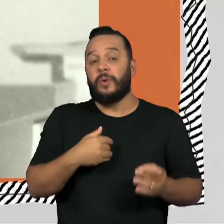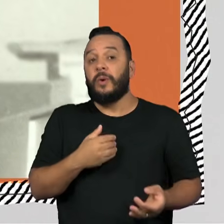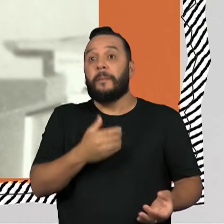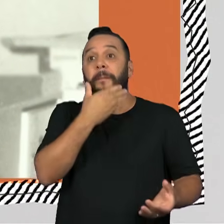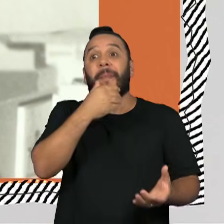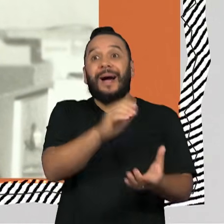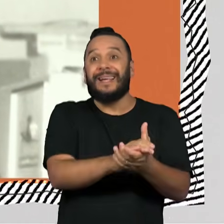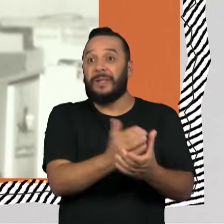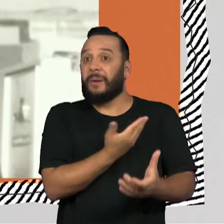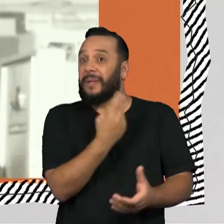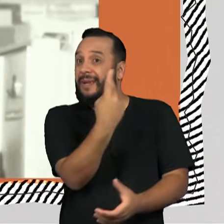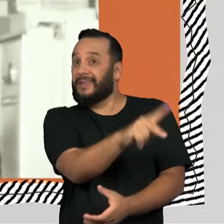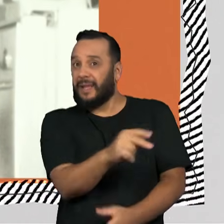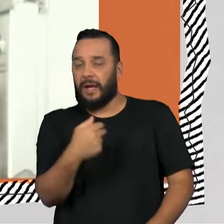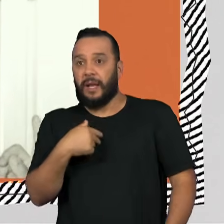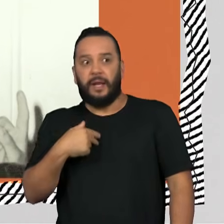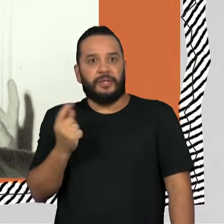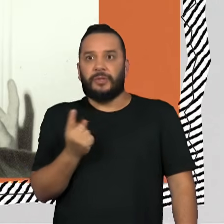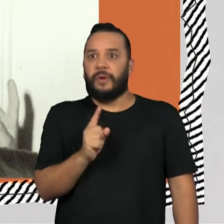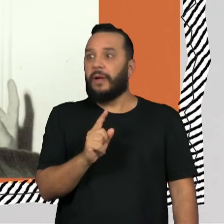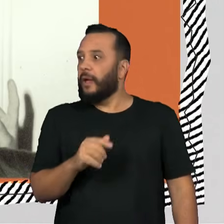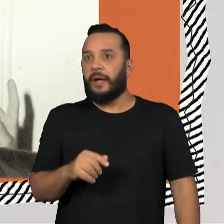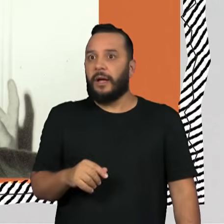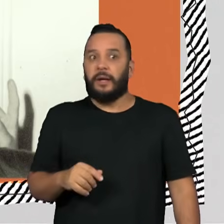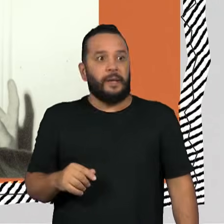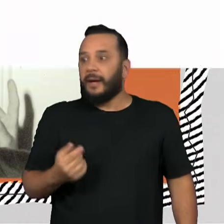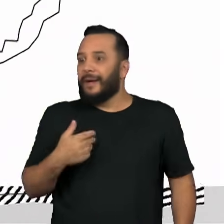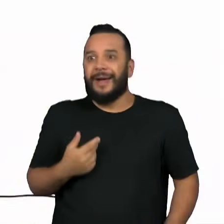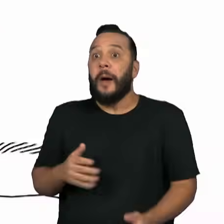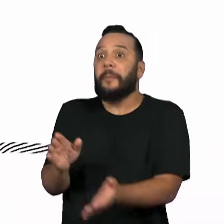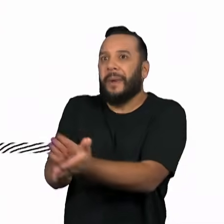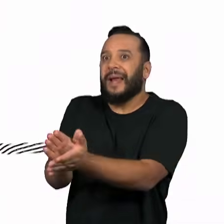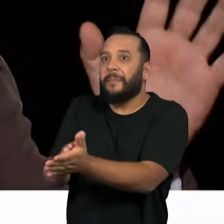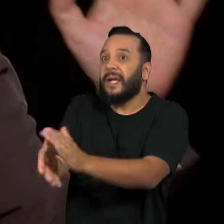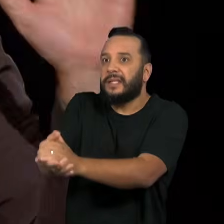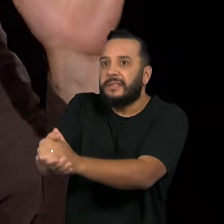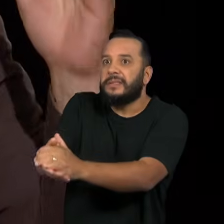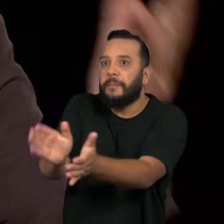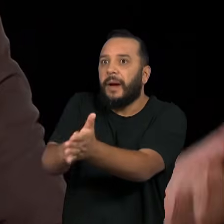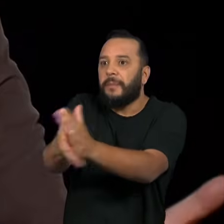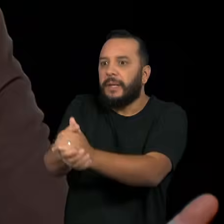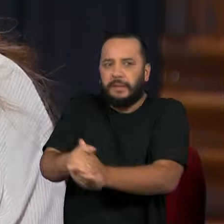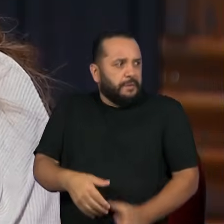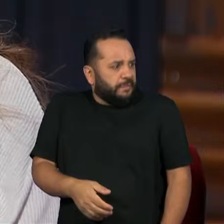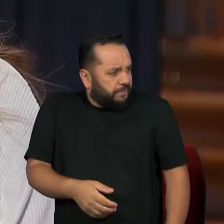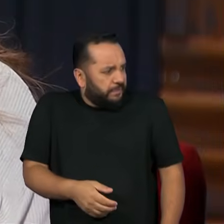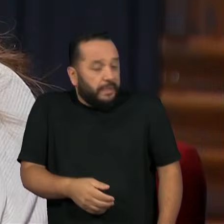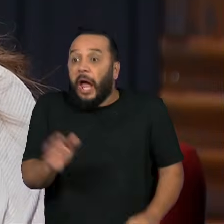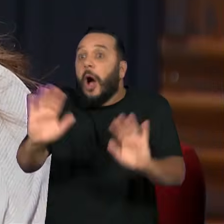dela, tão nervosa, tão atabalhada, que chegou assim, meus parabéns, não, não é parabéns, não. Aí todo mundo...